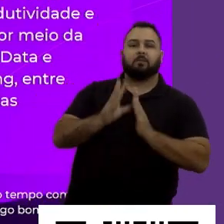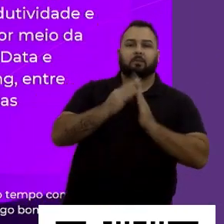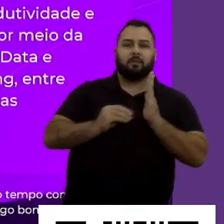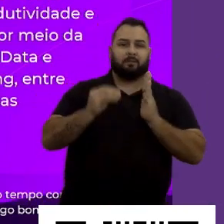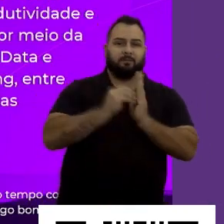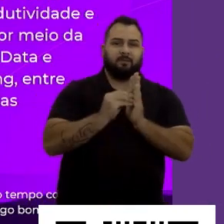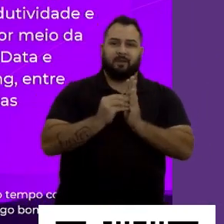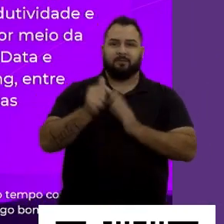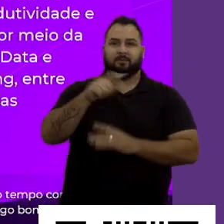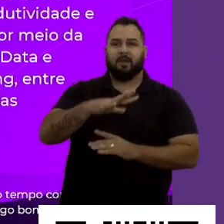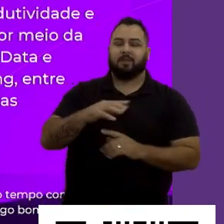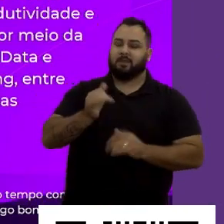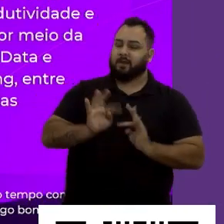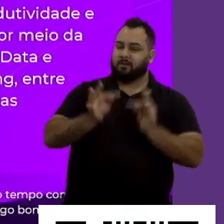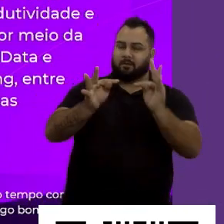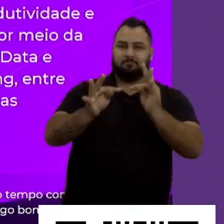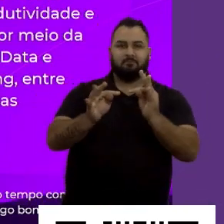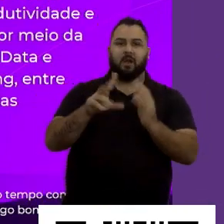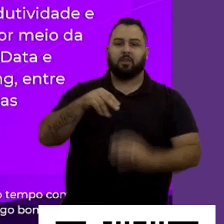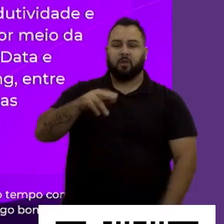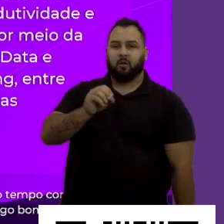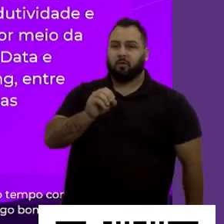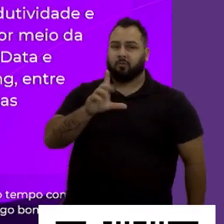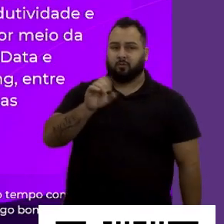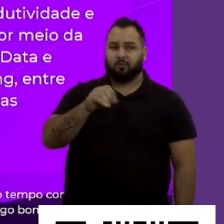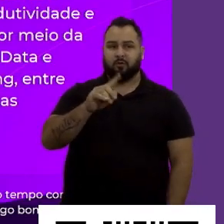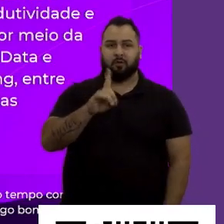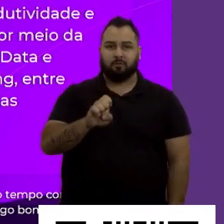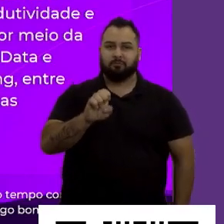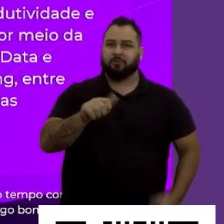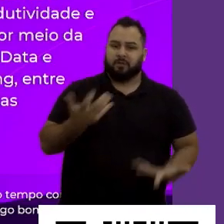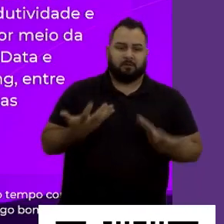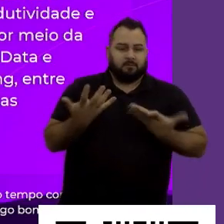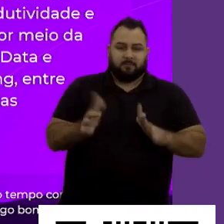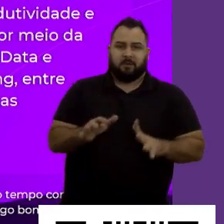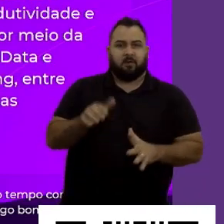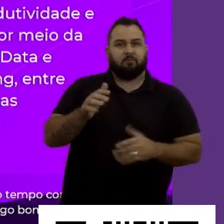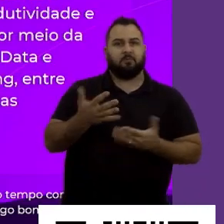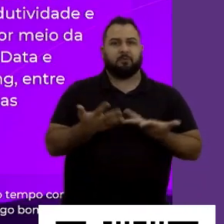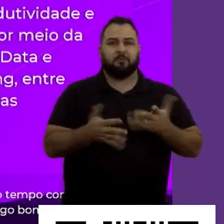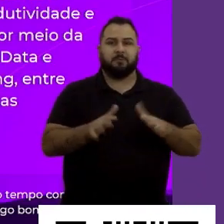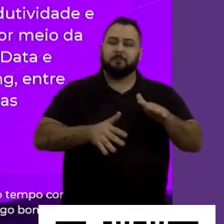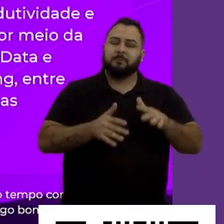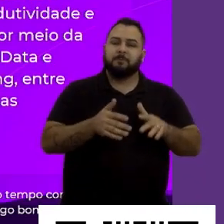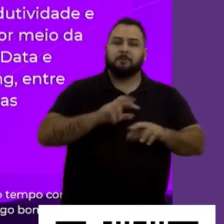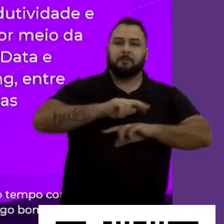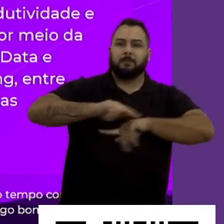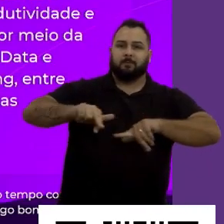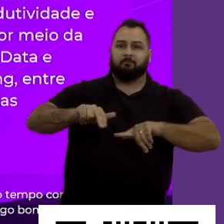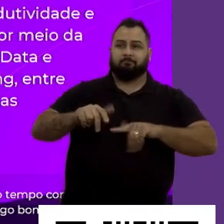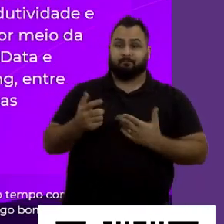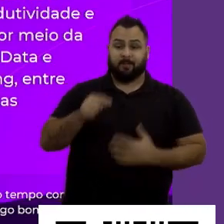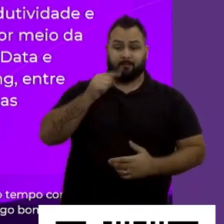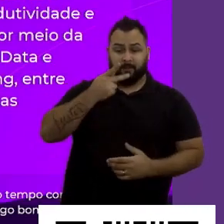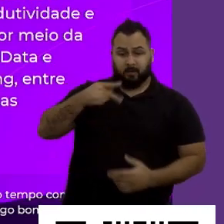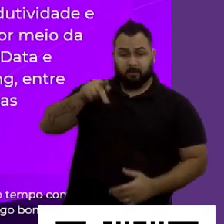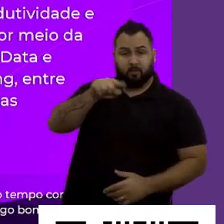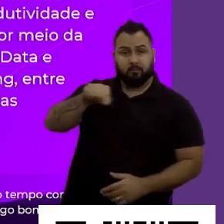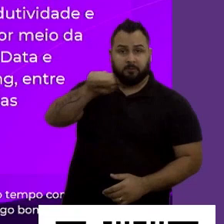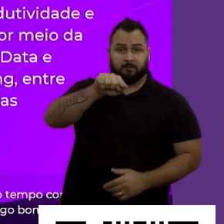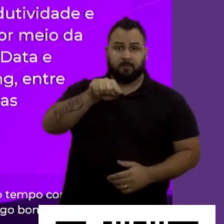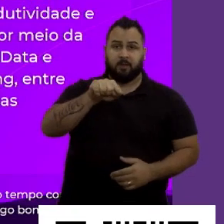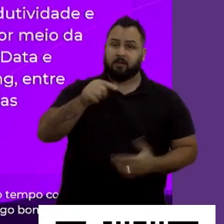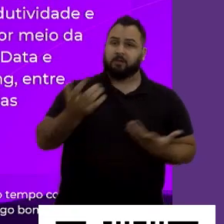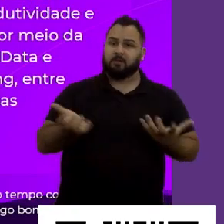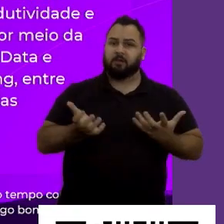tecnologia no code ou Coach que a gente não não quer certas coisas quando a gente fala disso é porque eu quero que um design